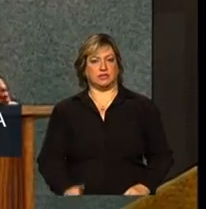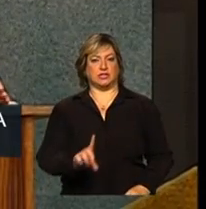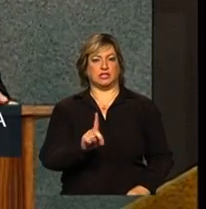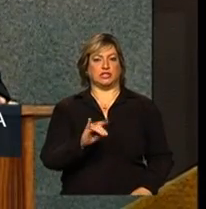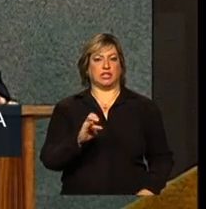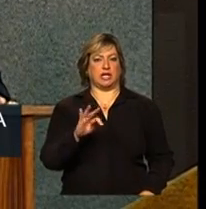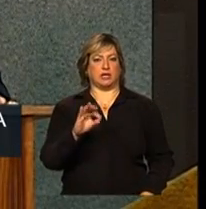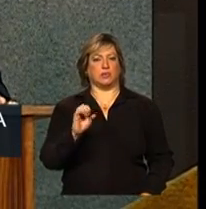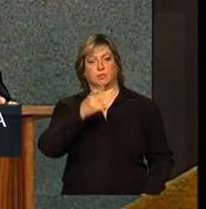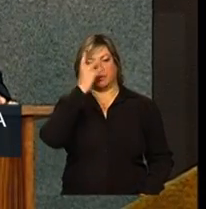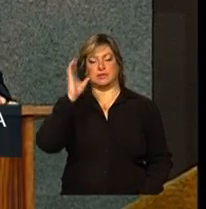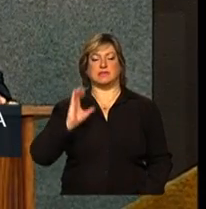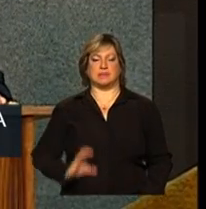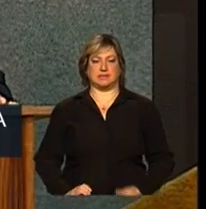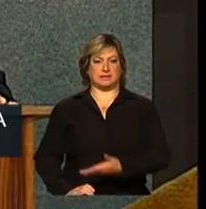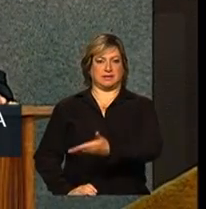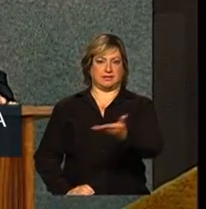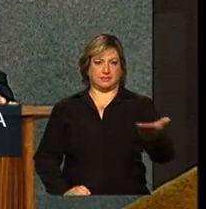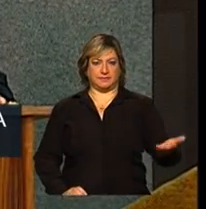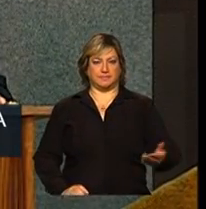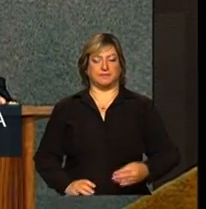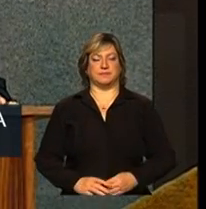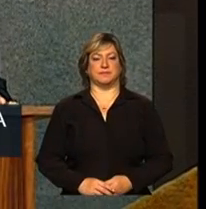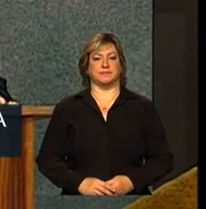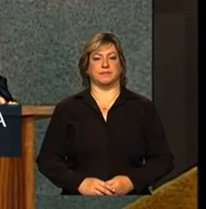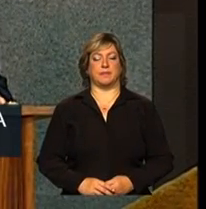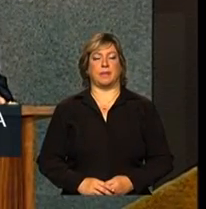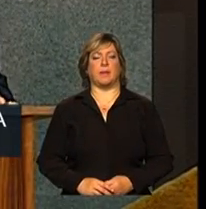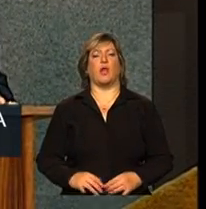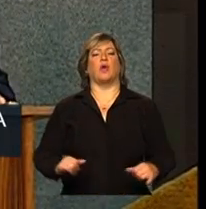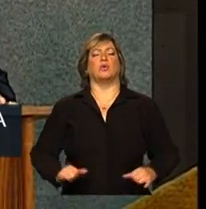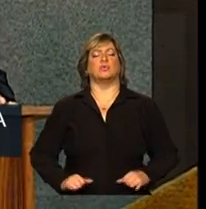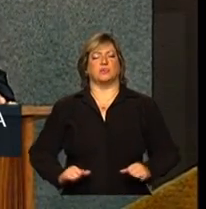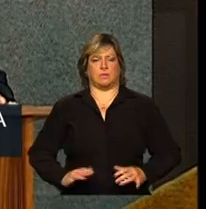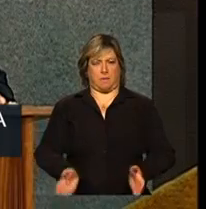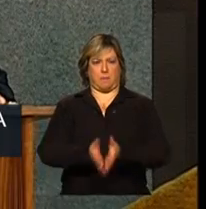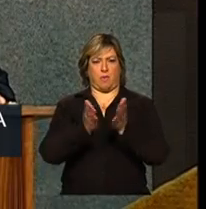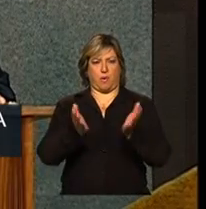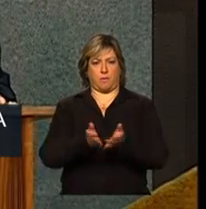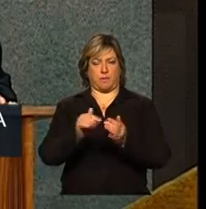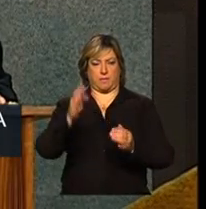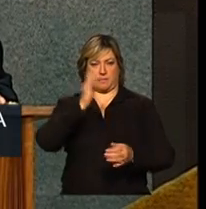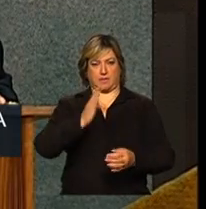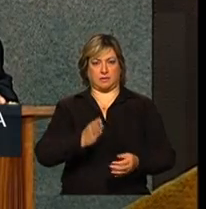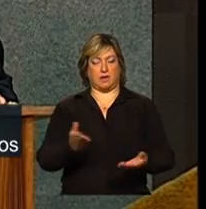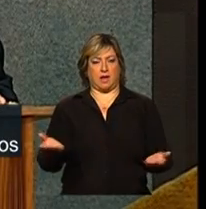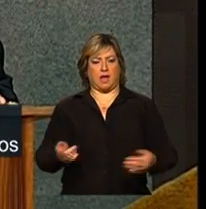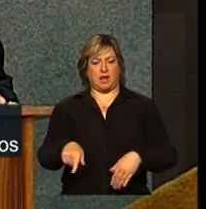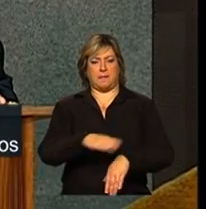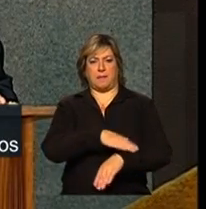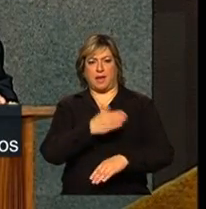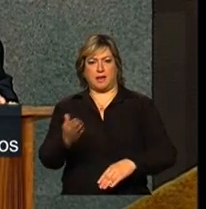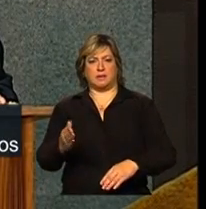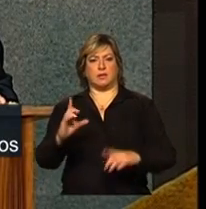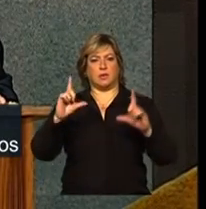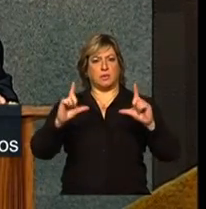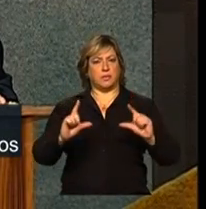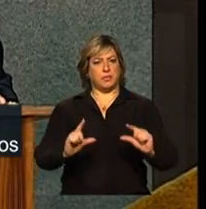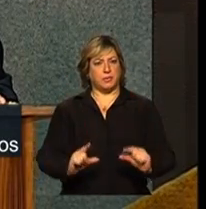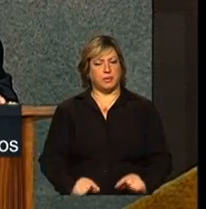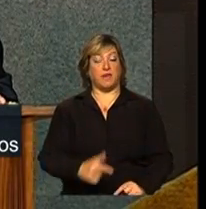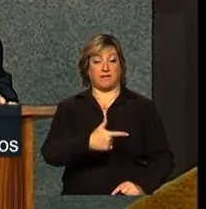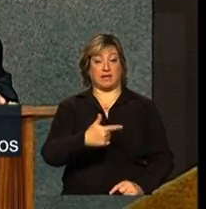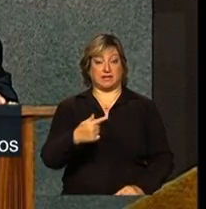ao cidadão. A pobreza no Brasil, nesse período, caiu de 27% da